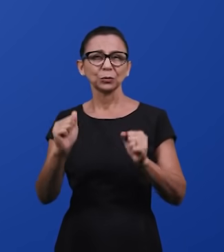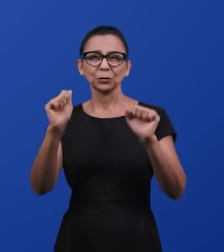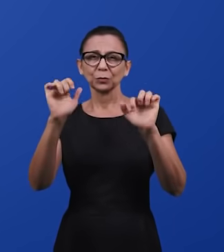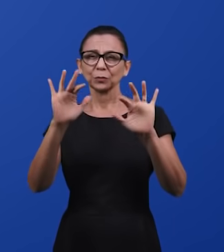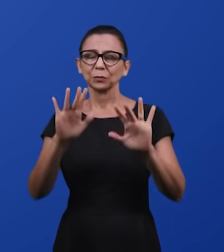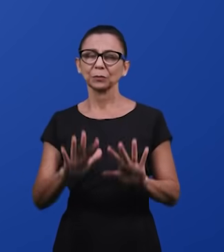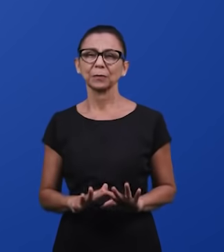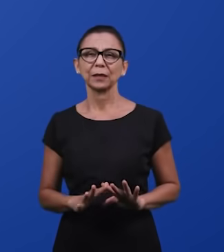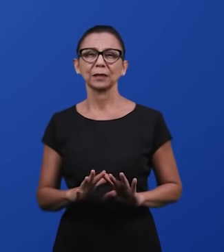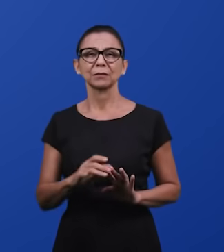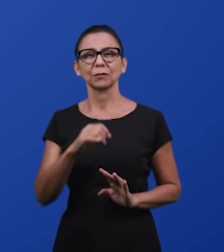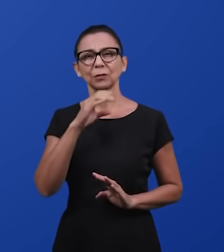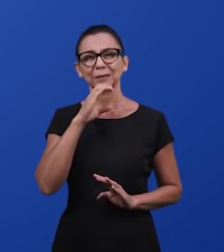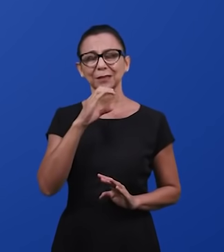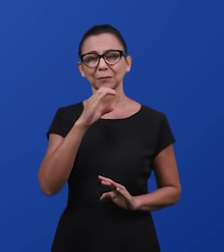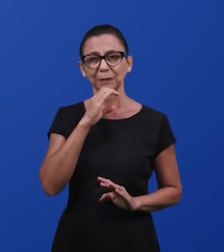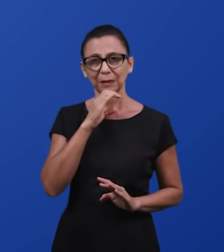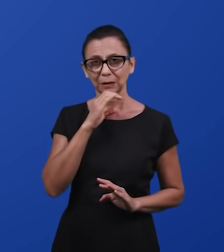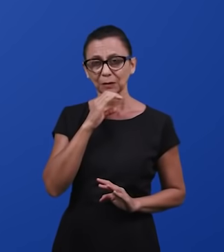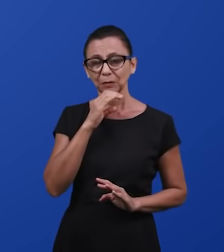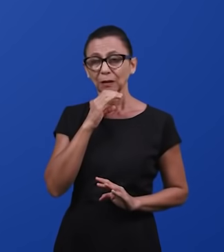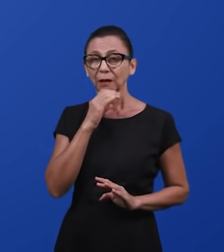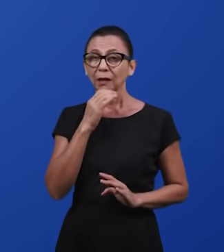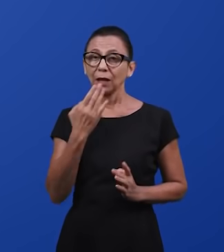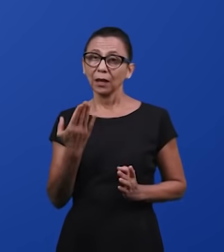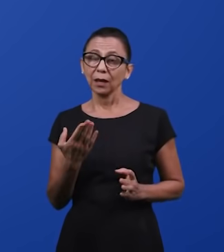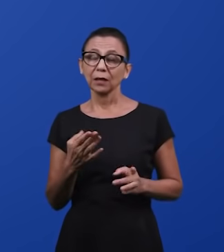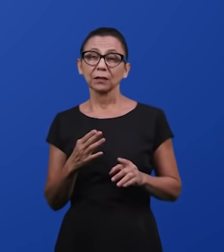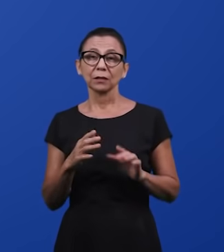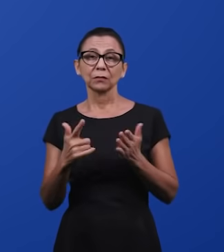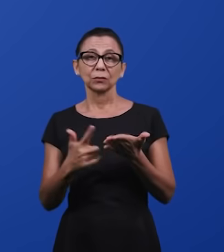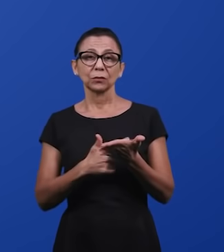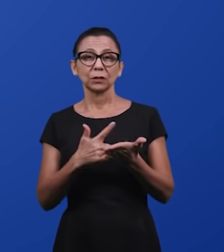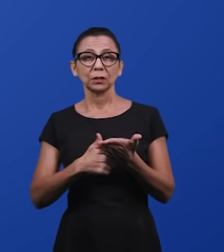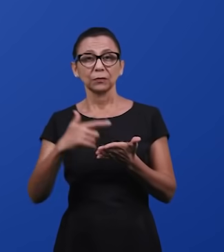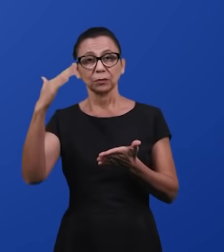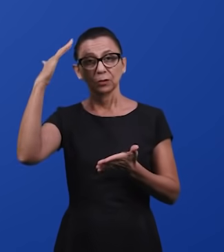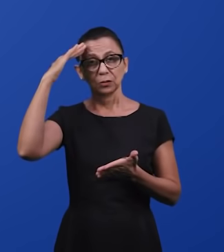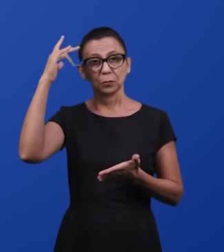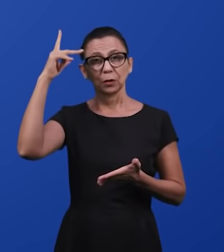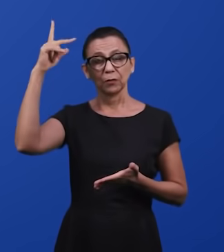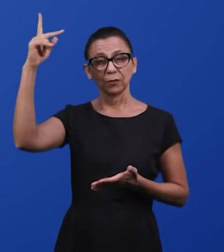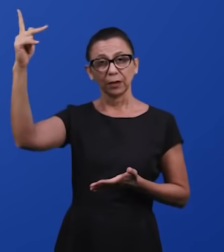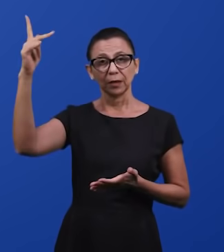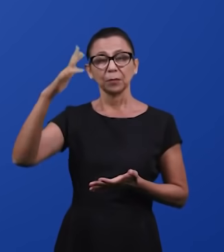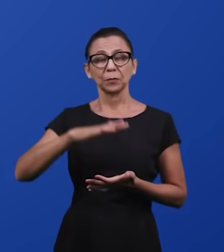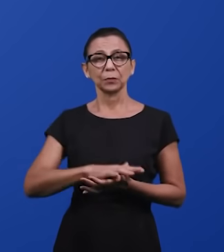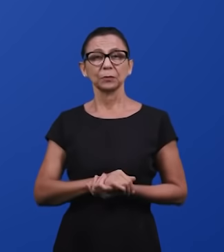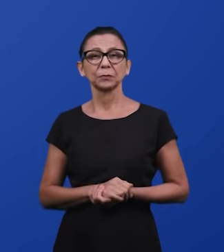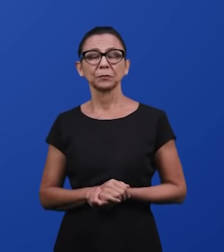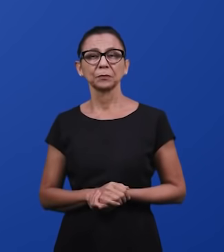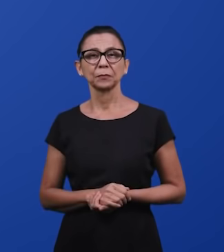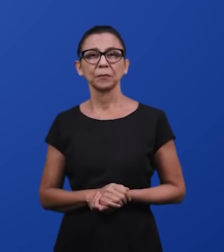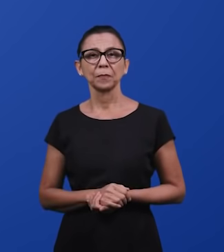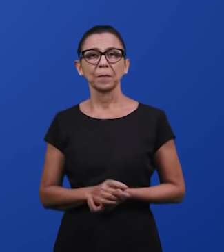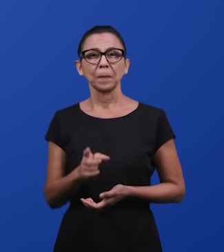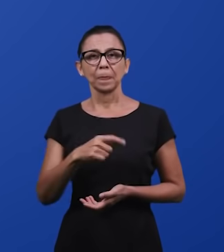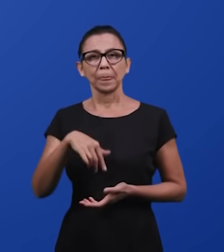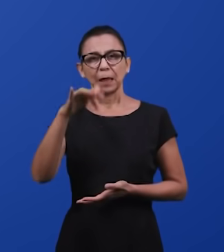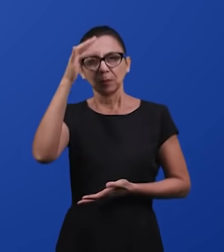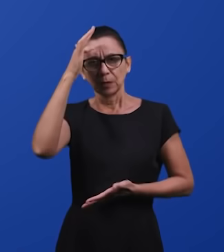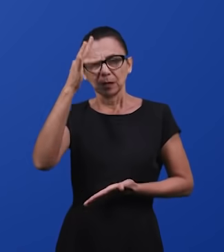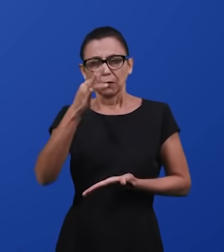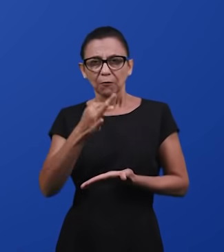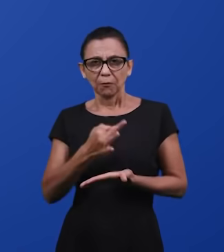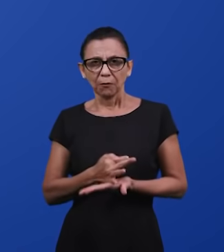de riquezas de conhecimento, mas, como dizem Provérbios, né, que o ferro com ferro se afia.